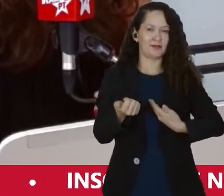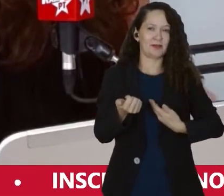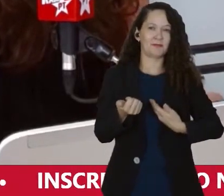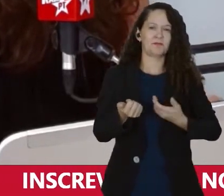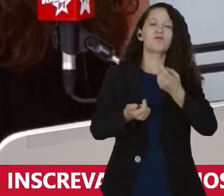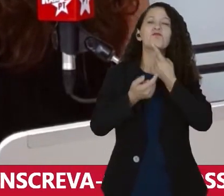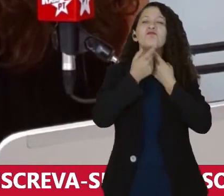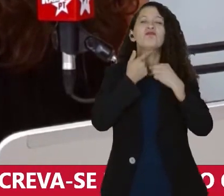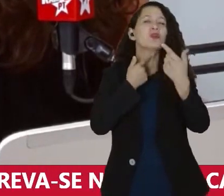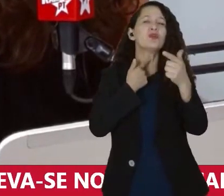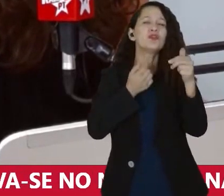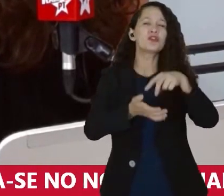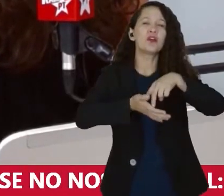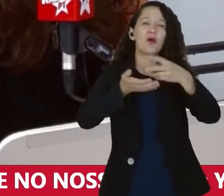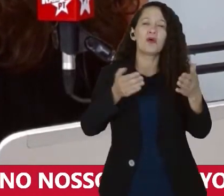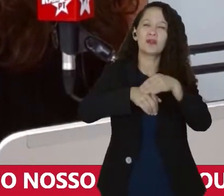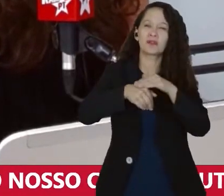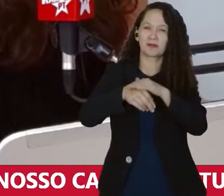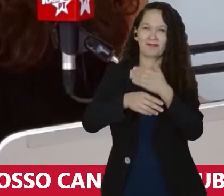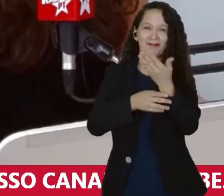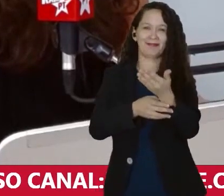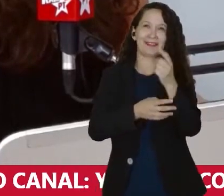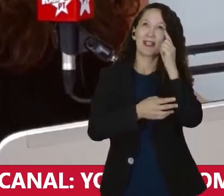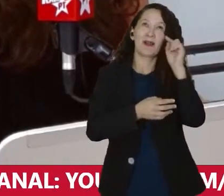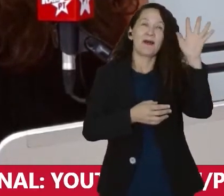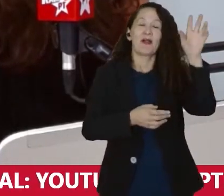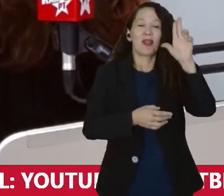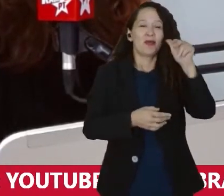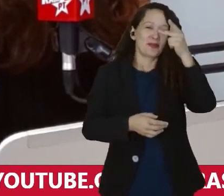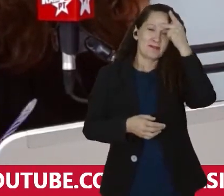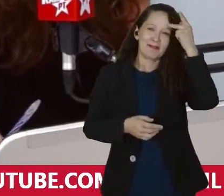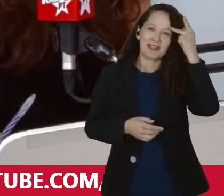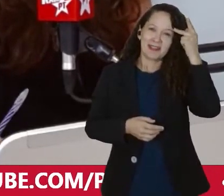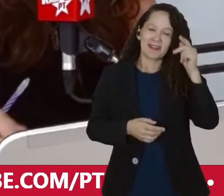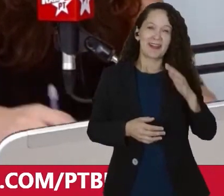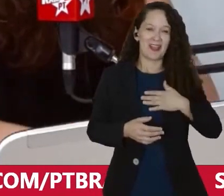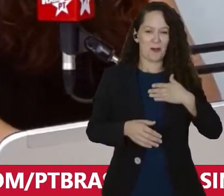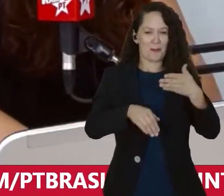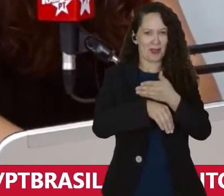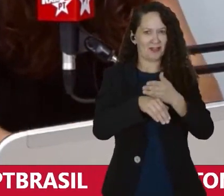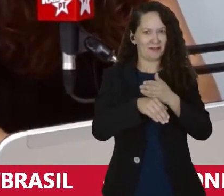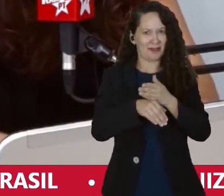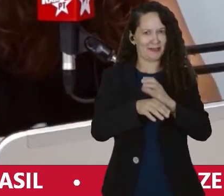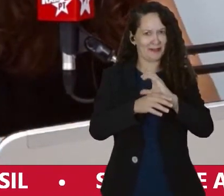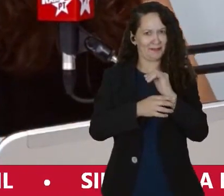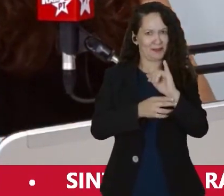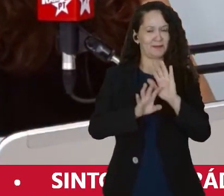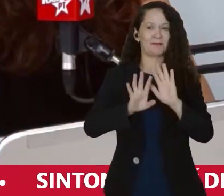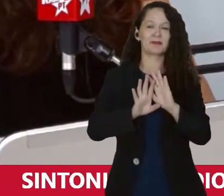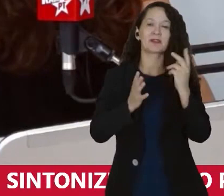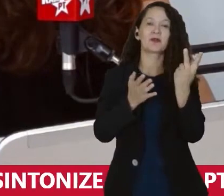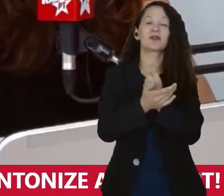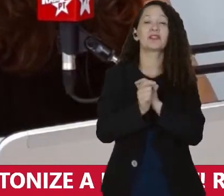pretensão nenhuma, Amanda, de estar aqui agora conversando contigo e tendo essa participação que a gente acabou tendo nessa CPI, mas é uma coisa que